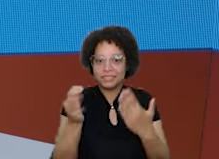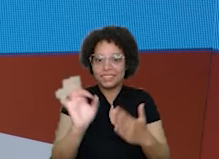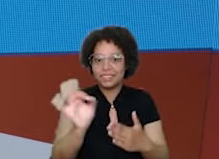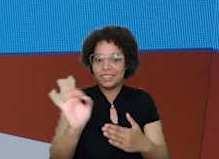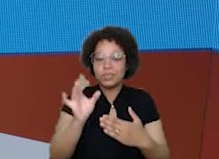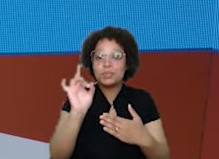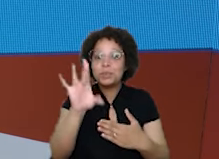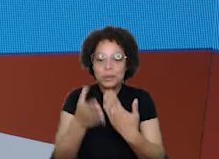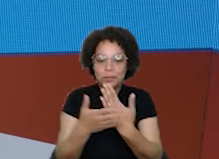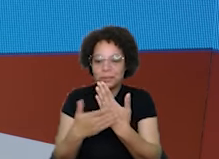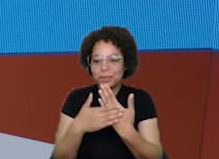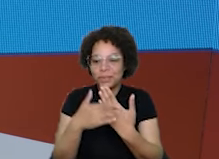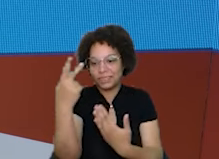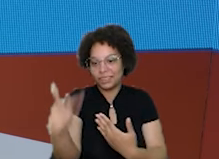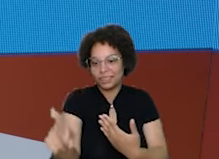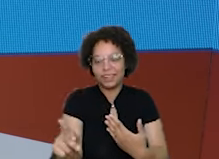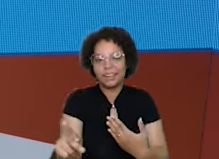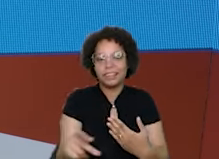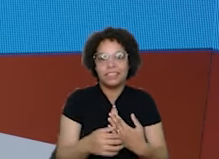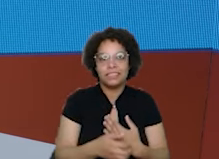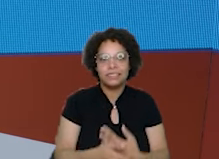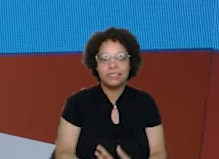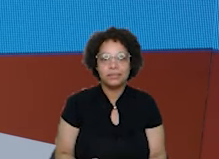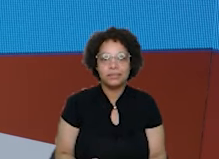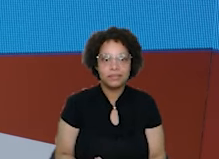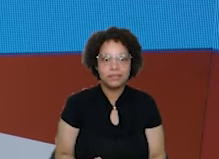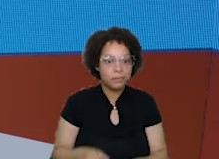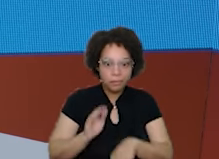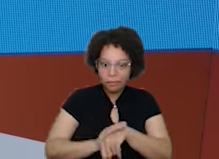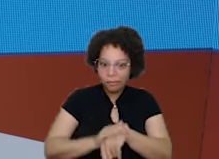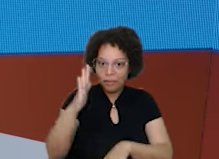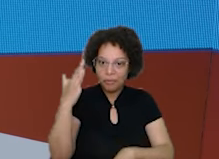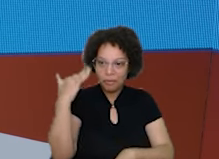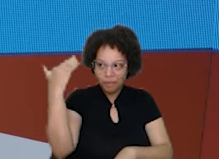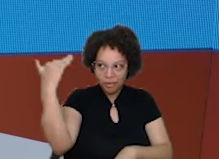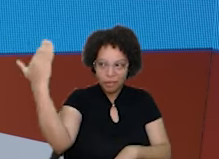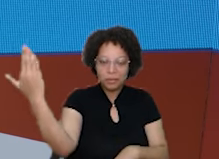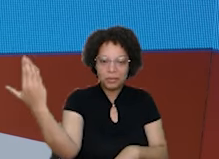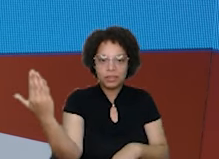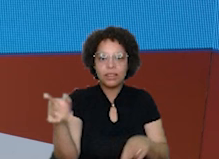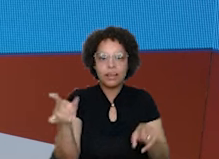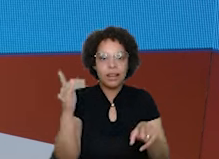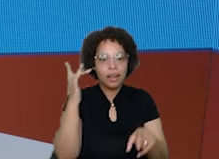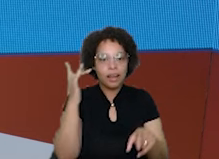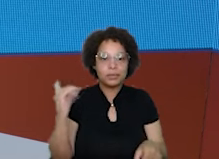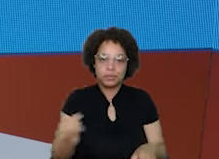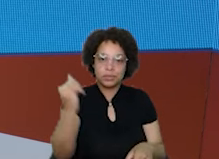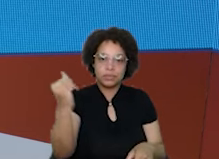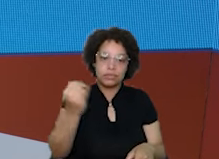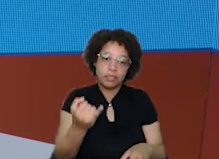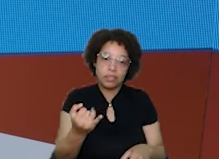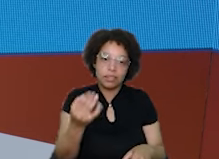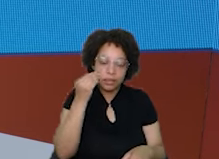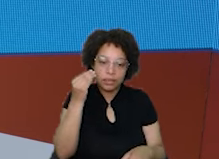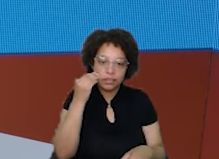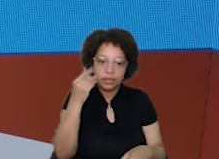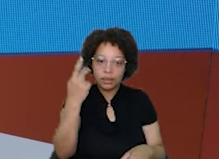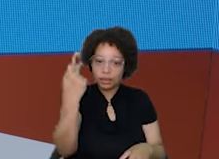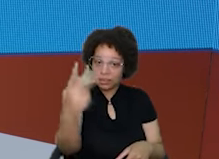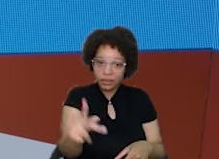só por esse olhar né acho que também é um um ponto importante pro empreendedor que é ele também trabalhar com ele o empoderamento dele